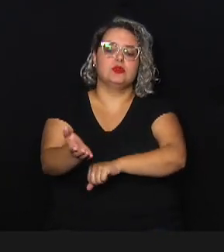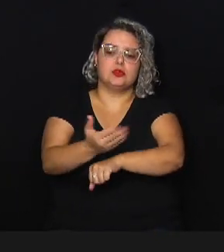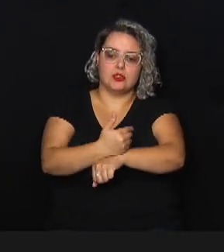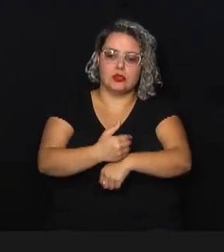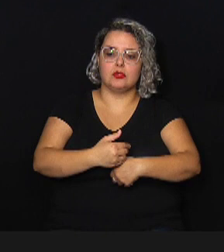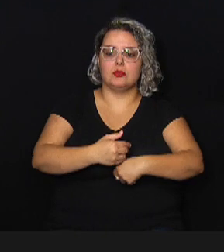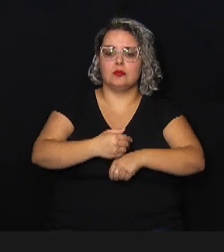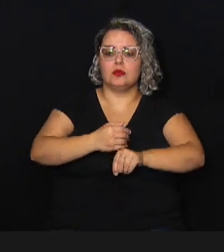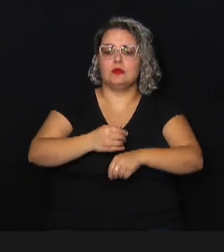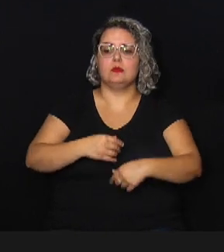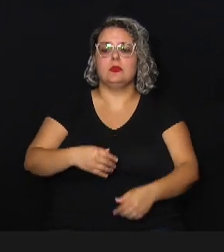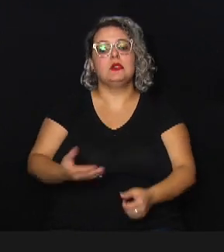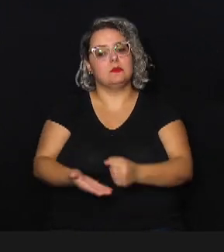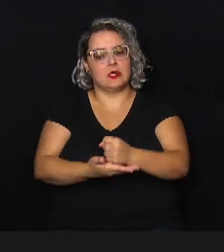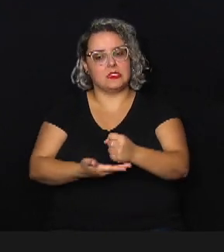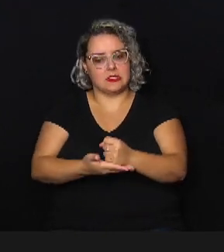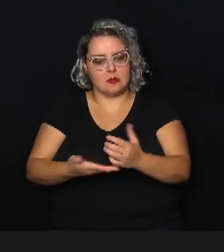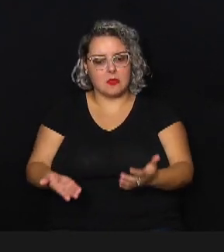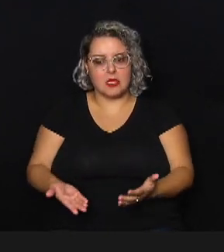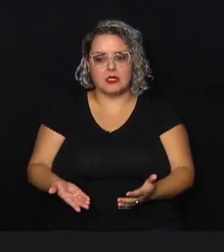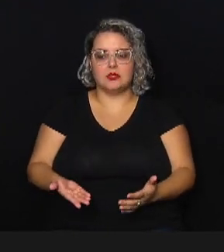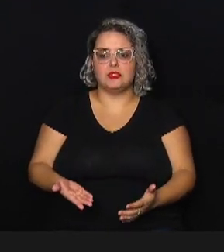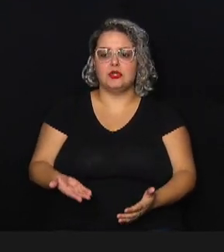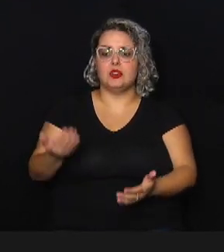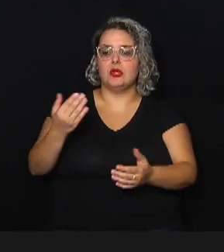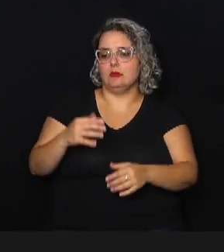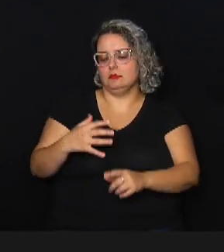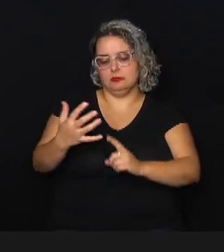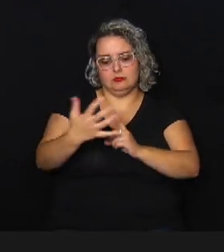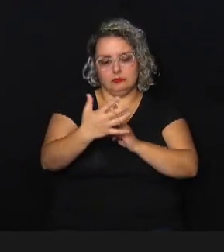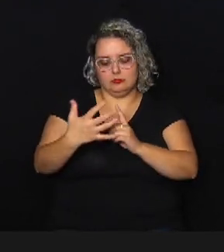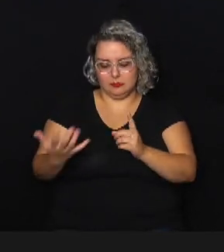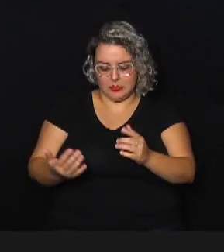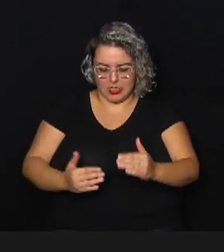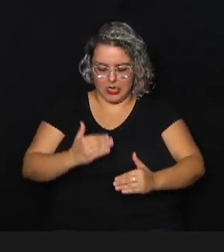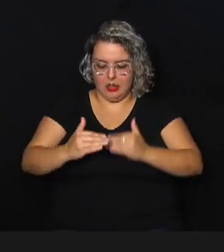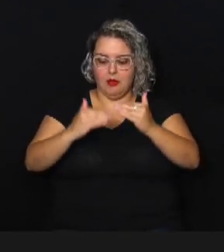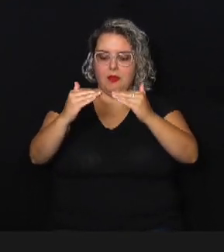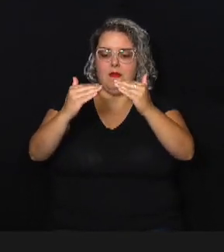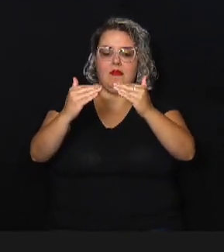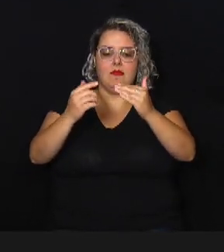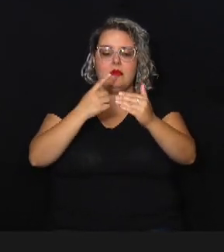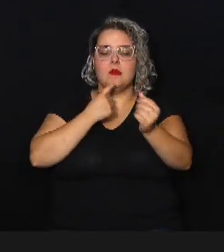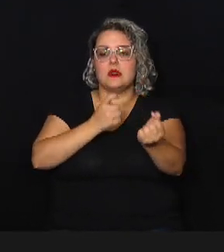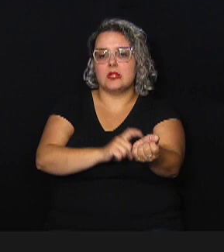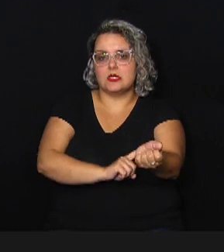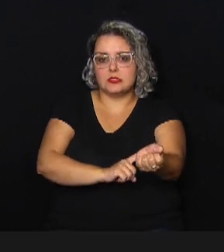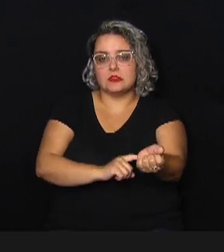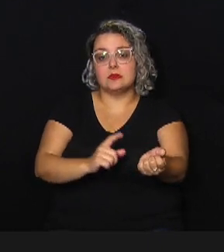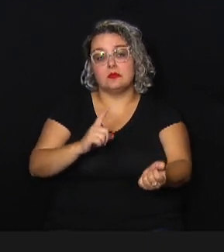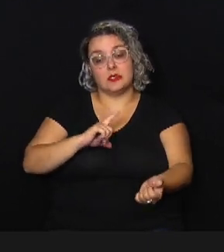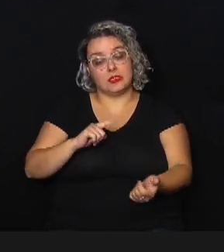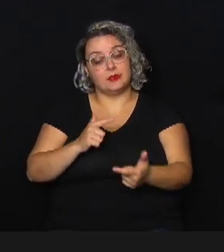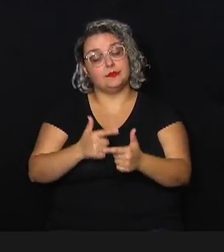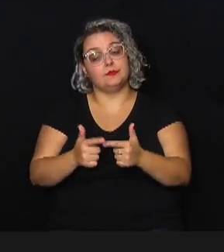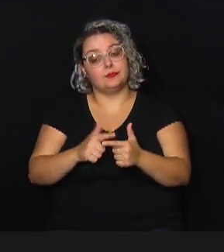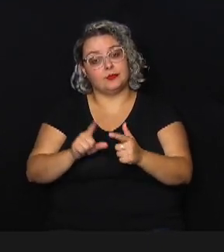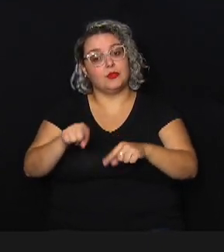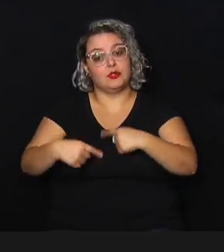Mas, basicamente, ela acomete, então, a fábrica do sangue, e isso vai gerar problemas nos